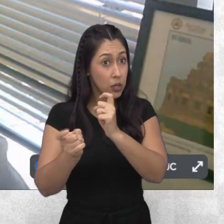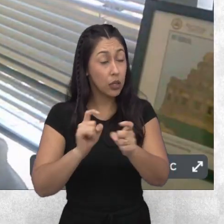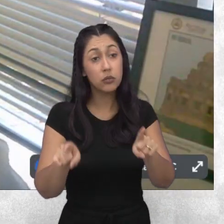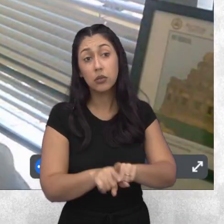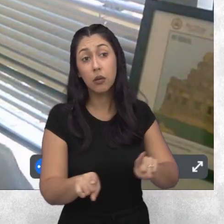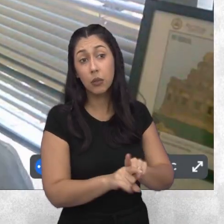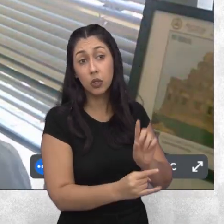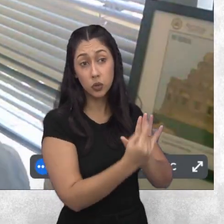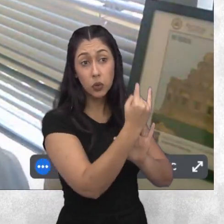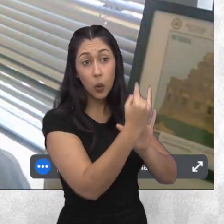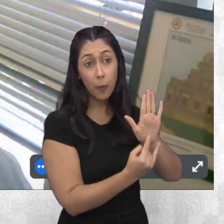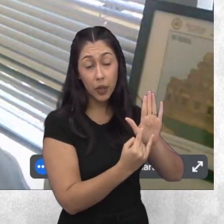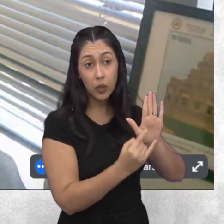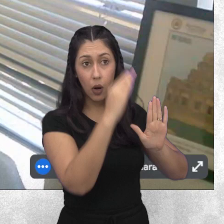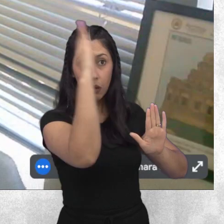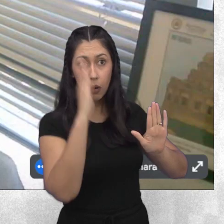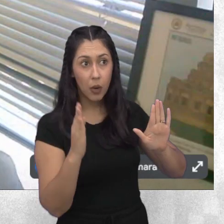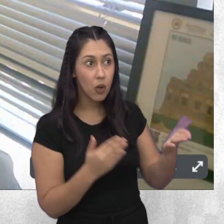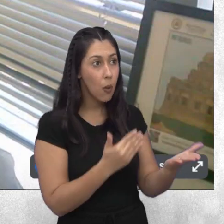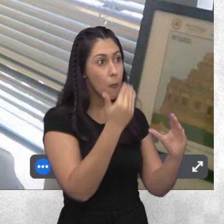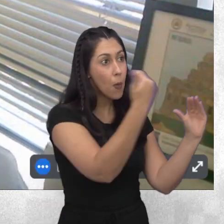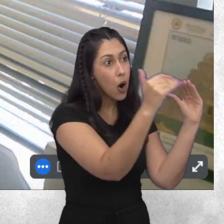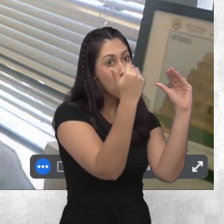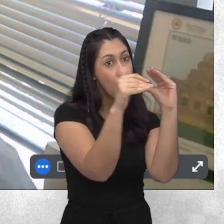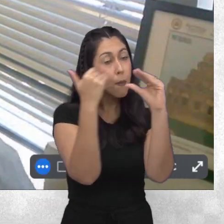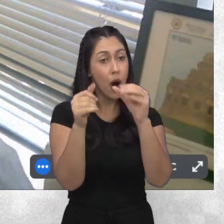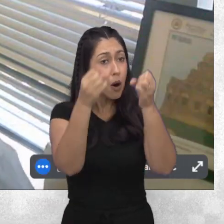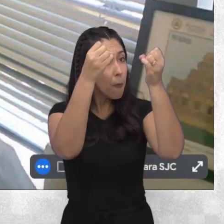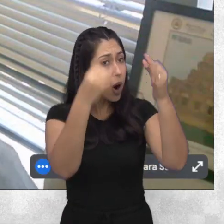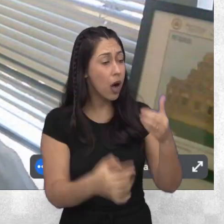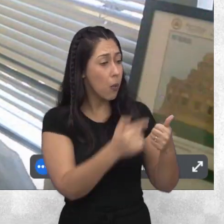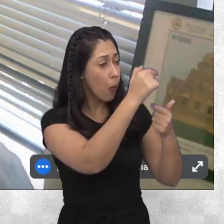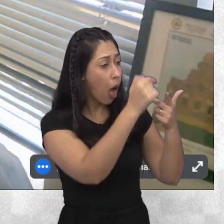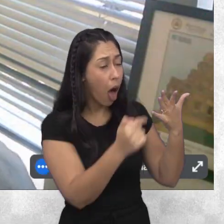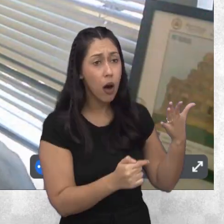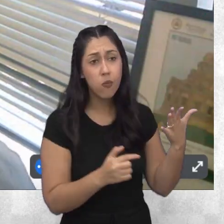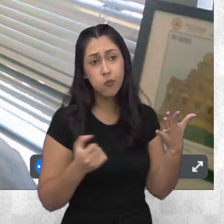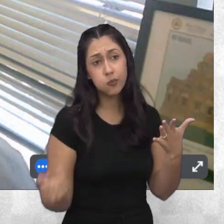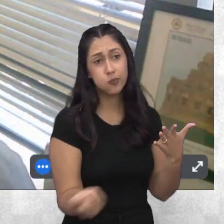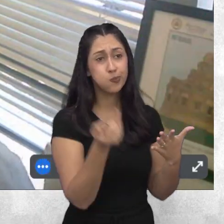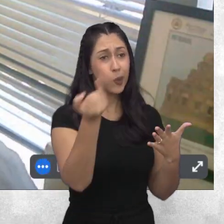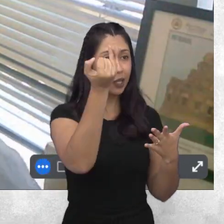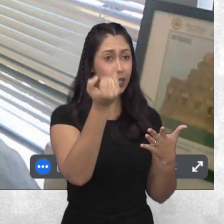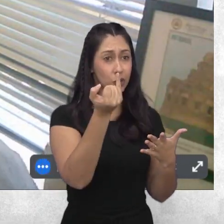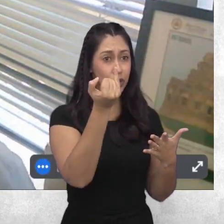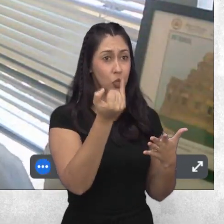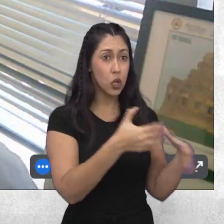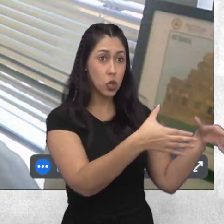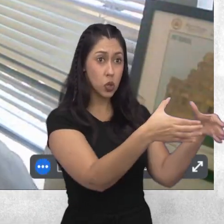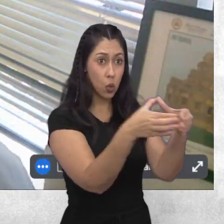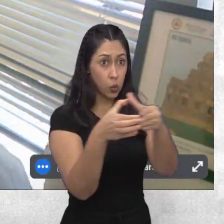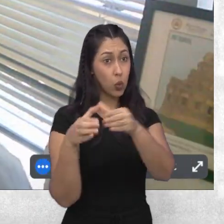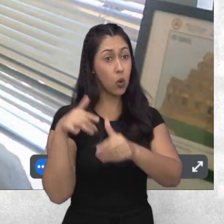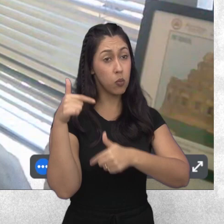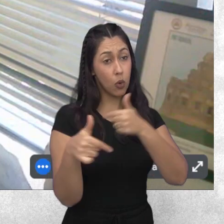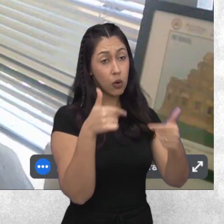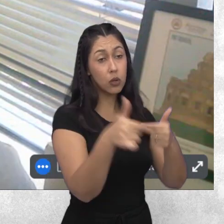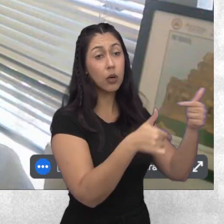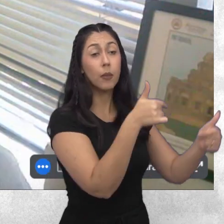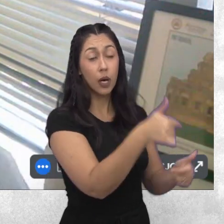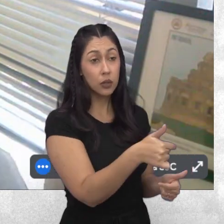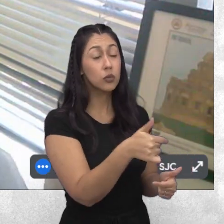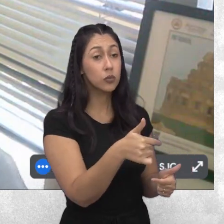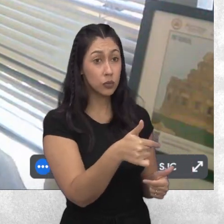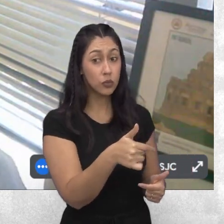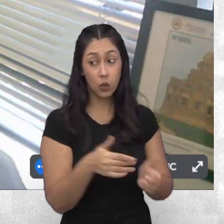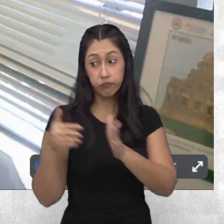os documentos que o Brasil distribui para os países, relatando quais são as suas prioridades em cada um dos grupos de trabalho, força-tarefa e iniciativa,